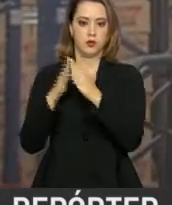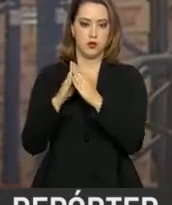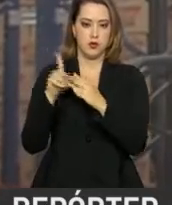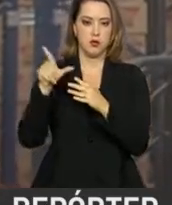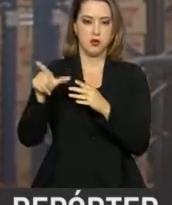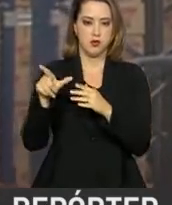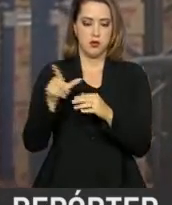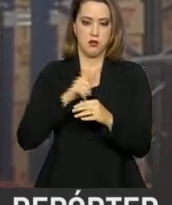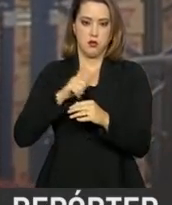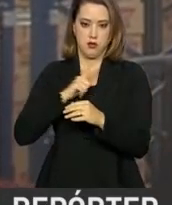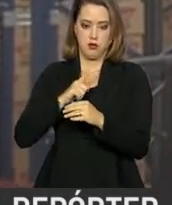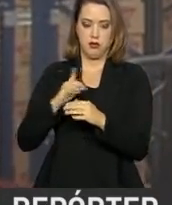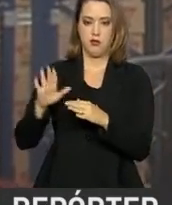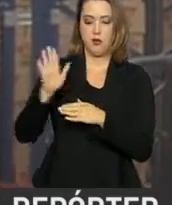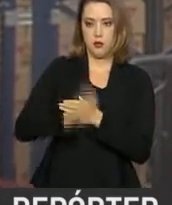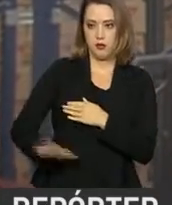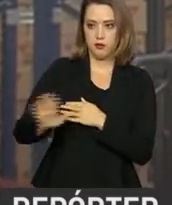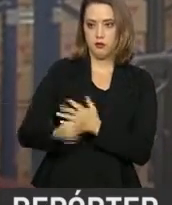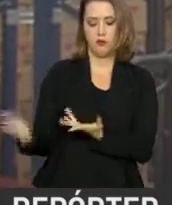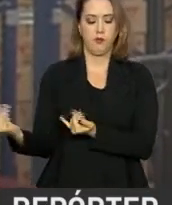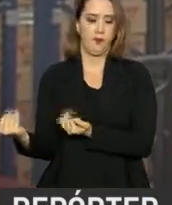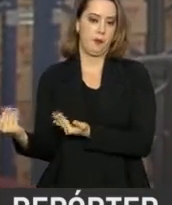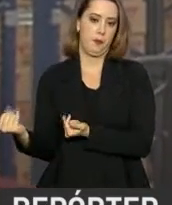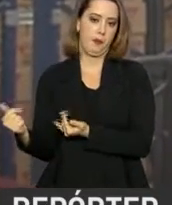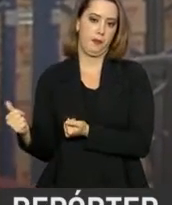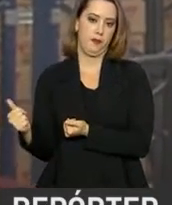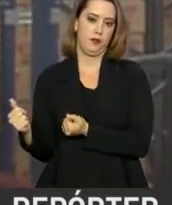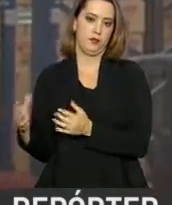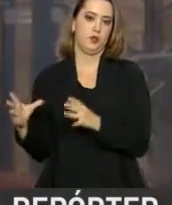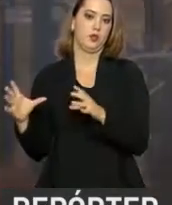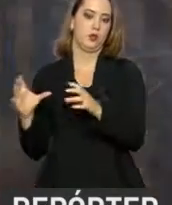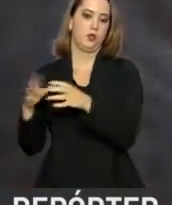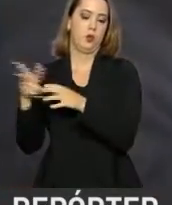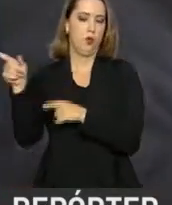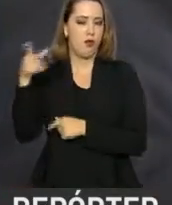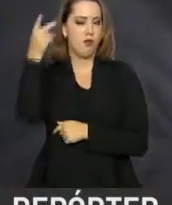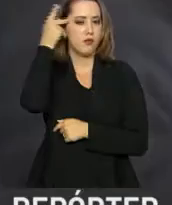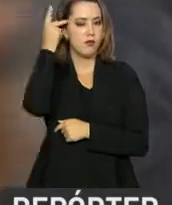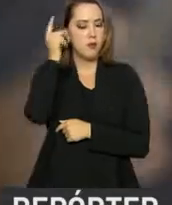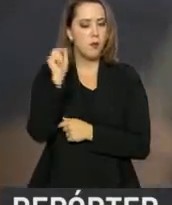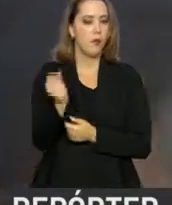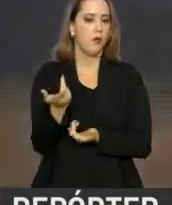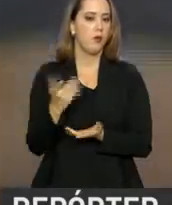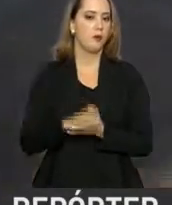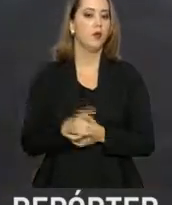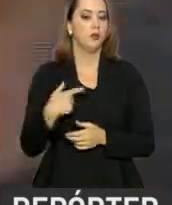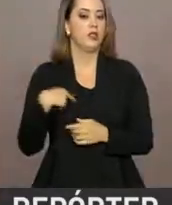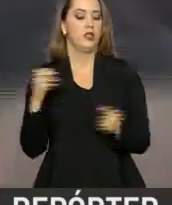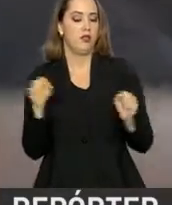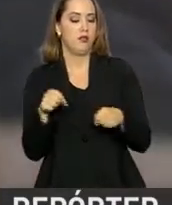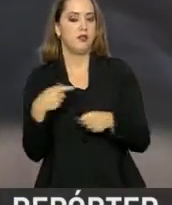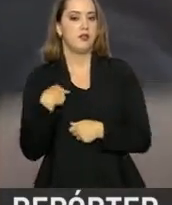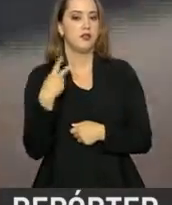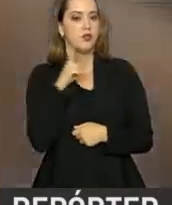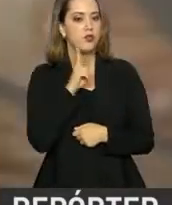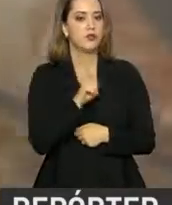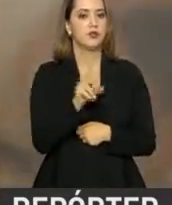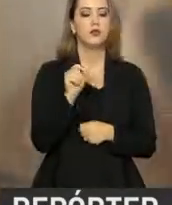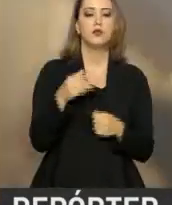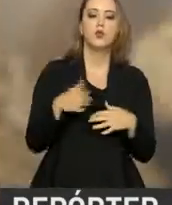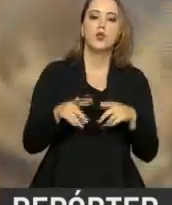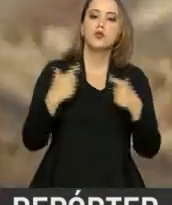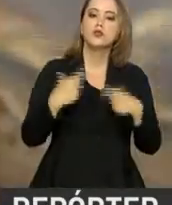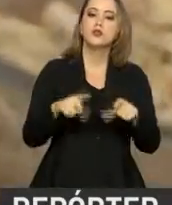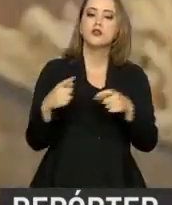italianos que é de crianças e adolescentes fica no bairro do bom retiro agora sim a gente vai mostrar de onde é